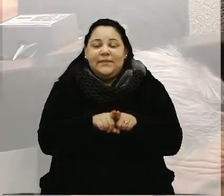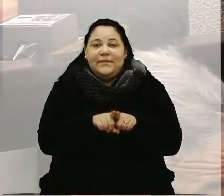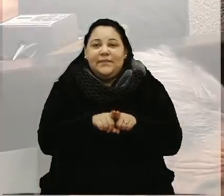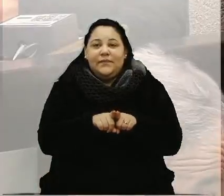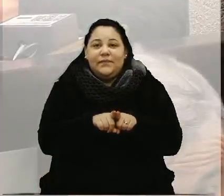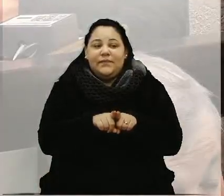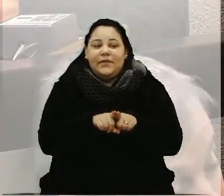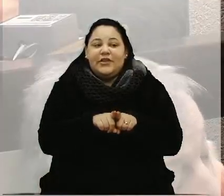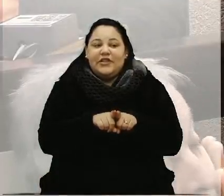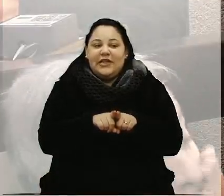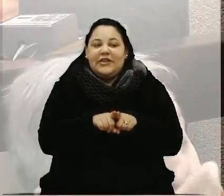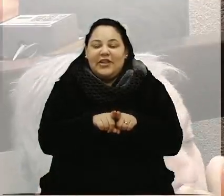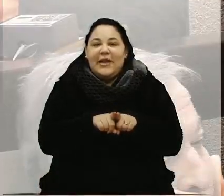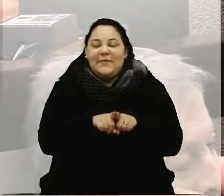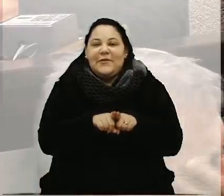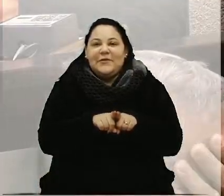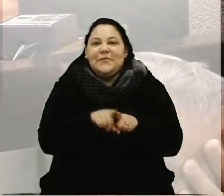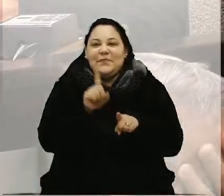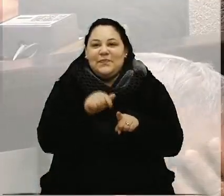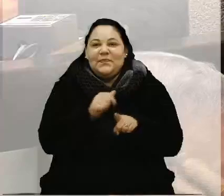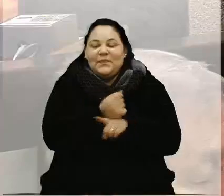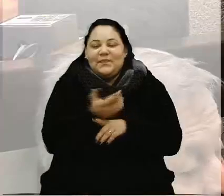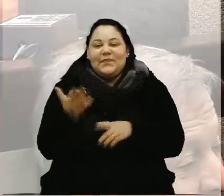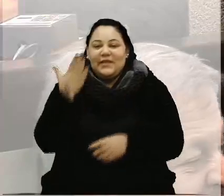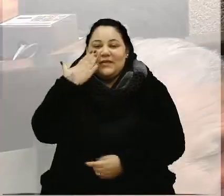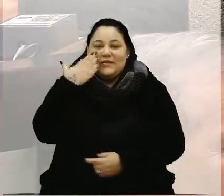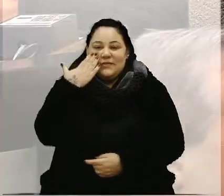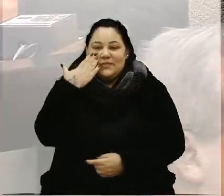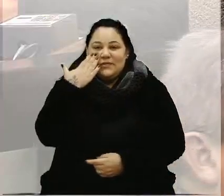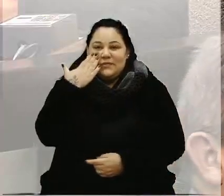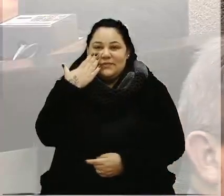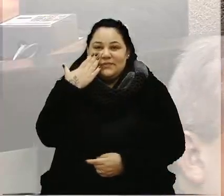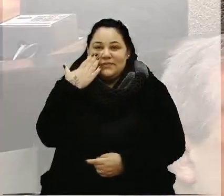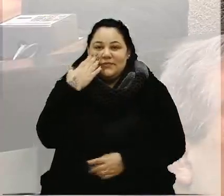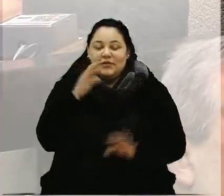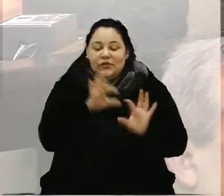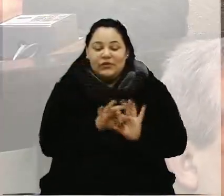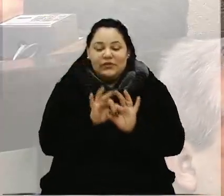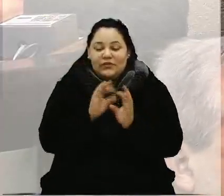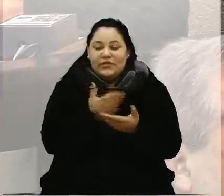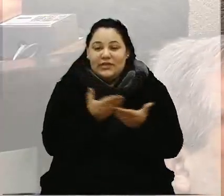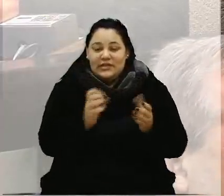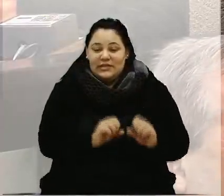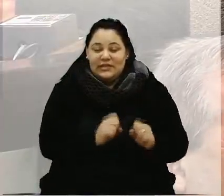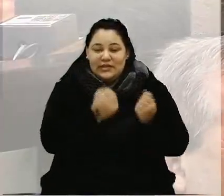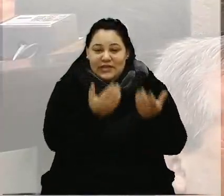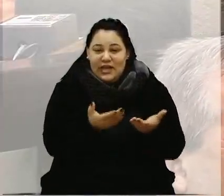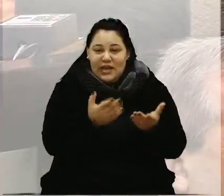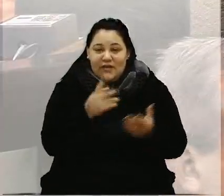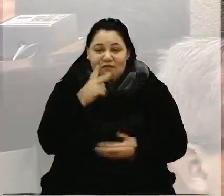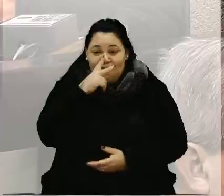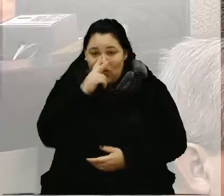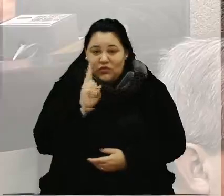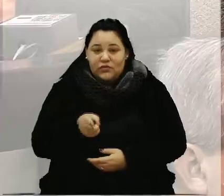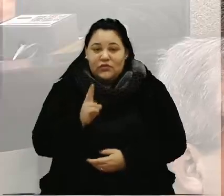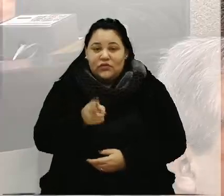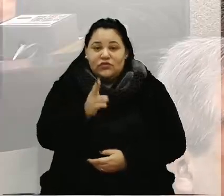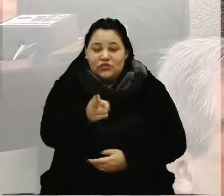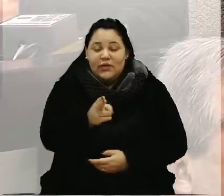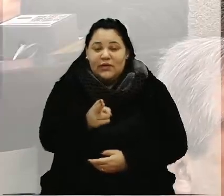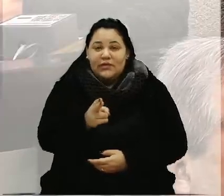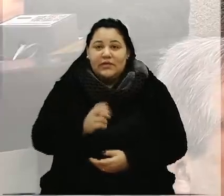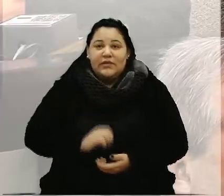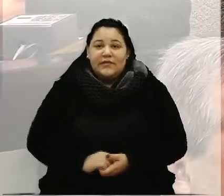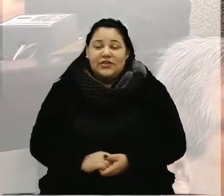alguém. Então, parabéns para vocês, que Deus sempre ilumine vocês e dê forças para vocês continuarem, não só fazendo